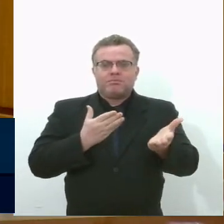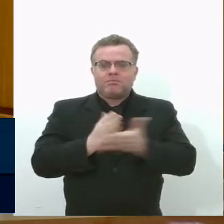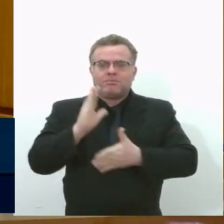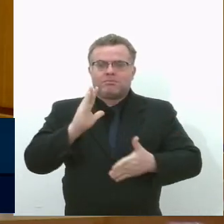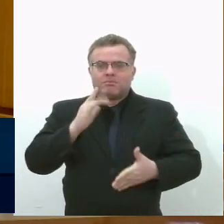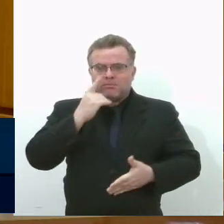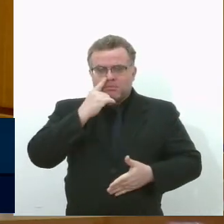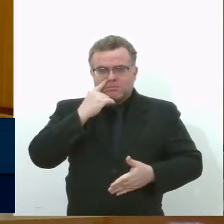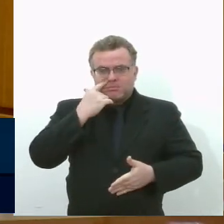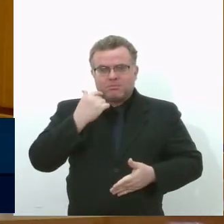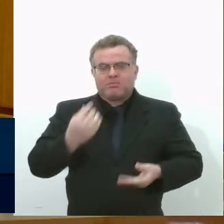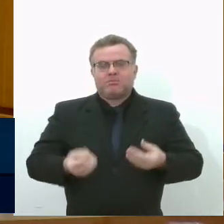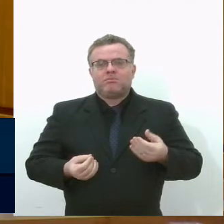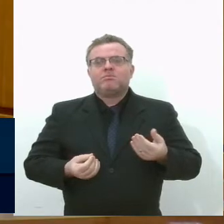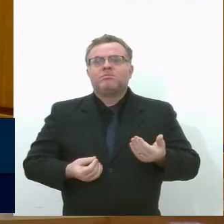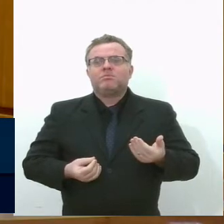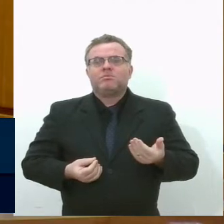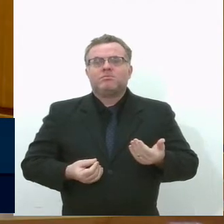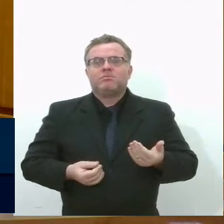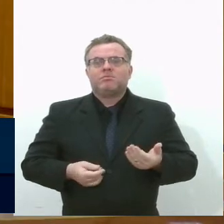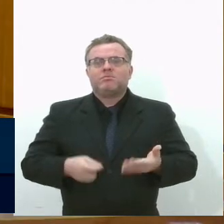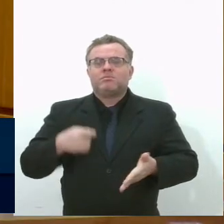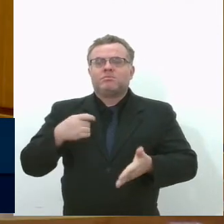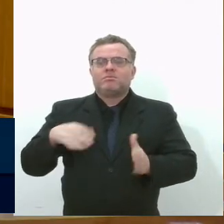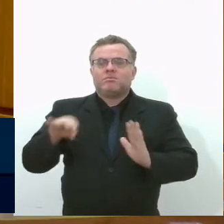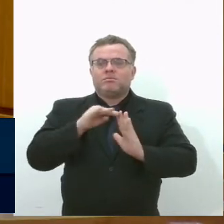as contas da Presidência da República, de